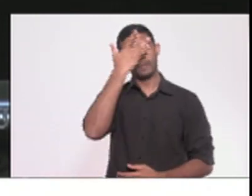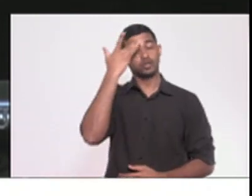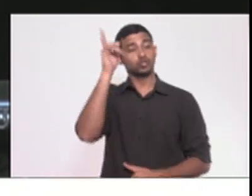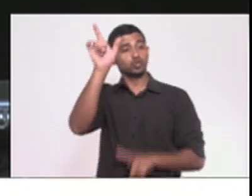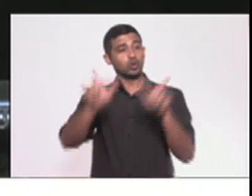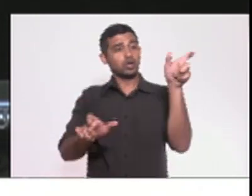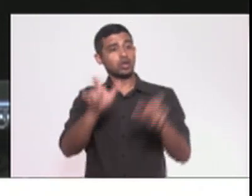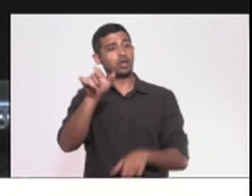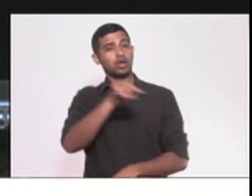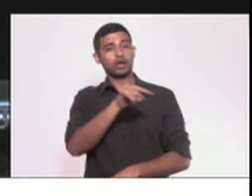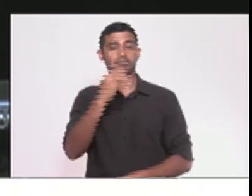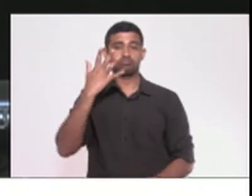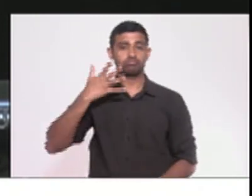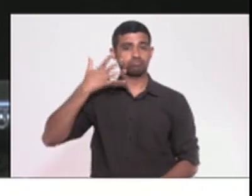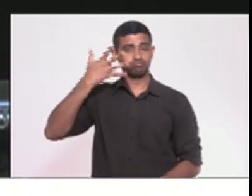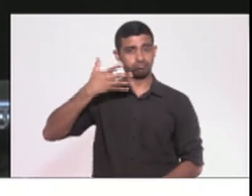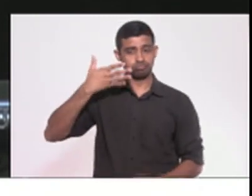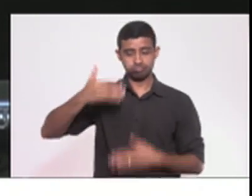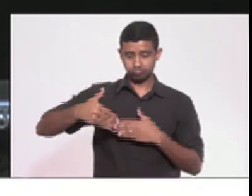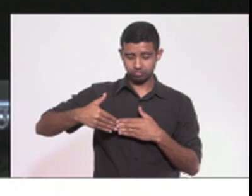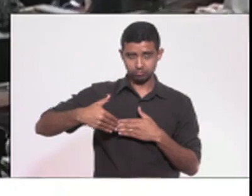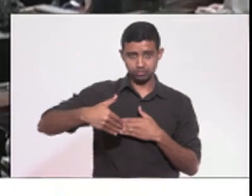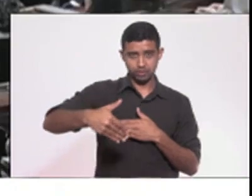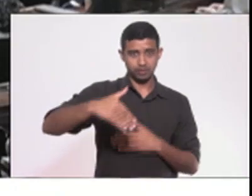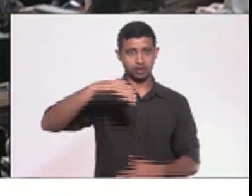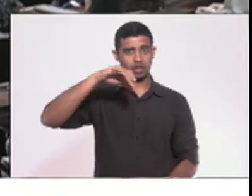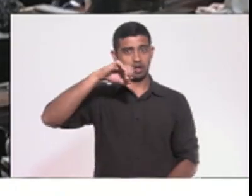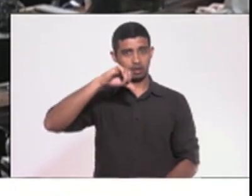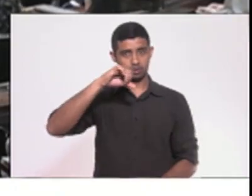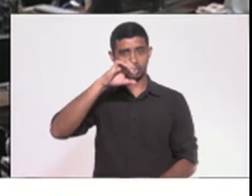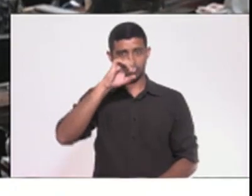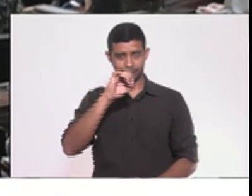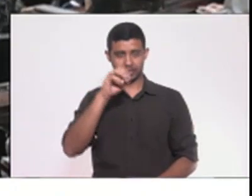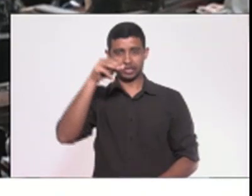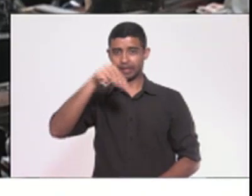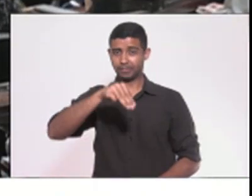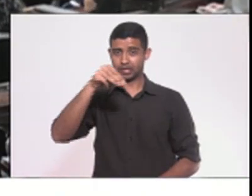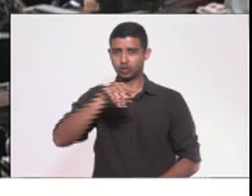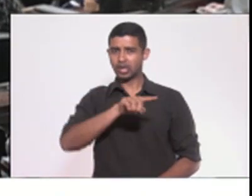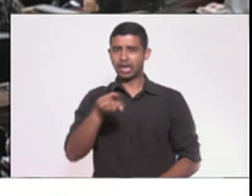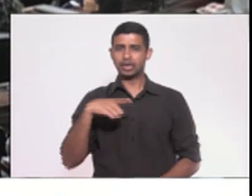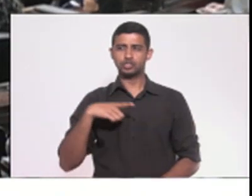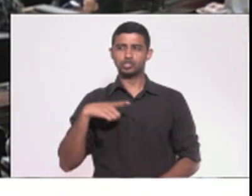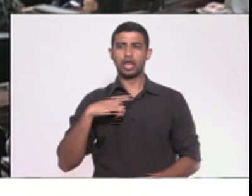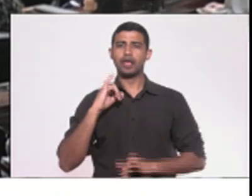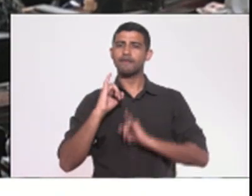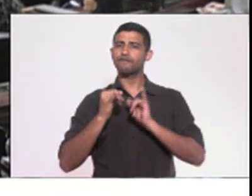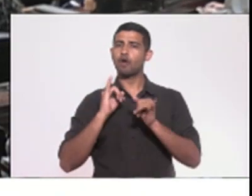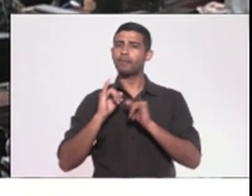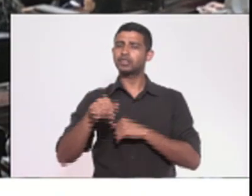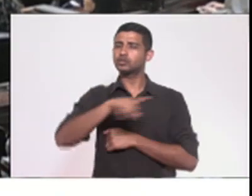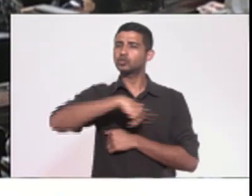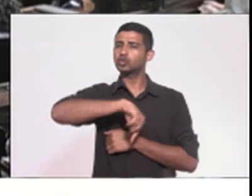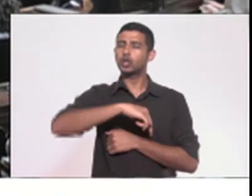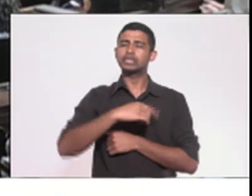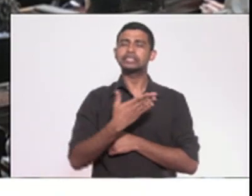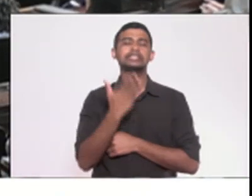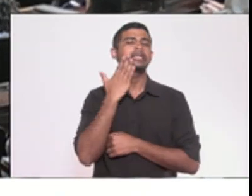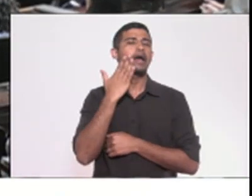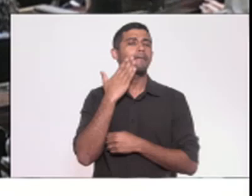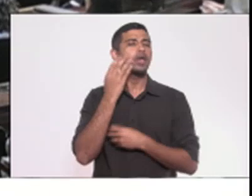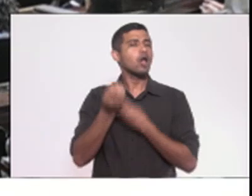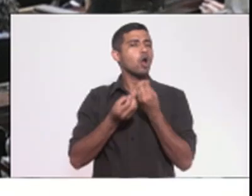vão oferecer nos próximos 90 minutos são informações que nos ajudarão a